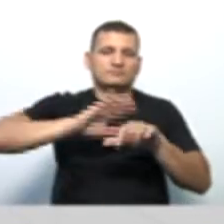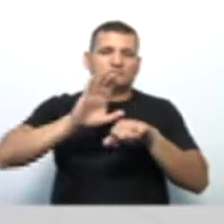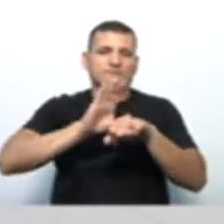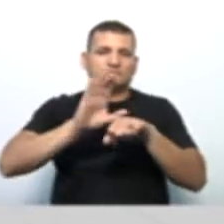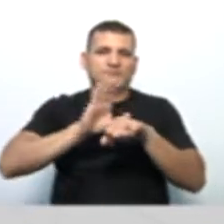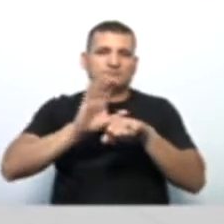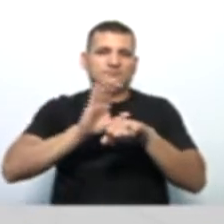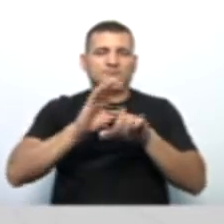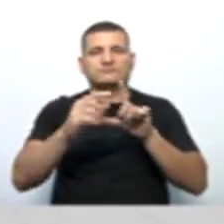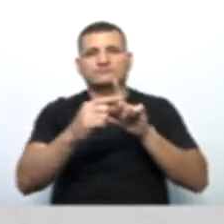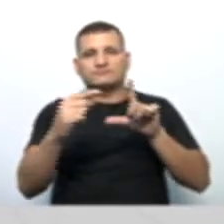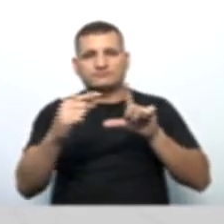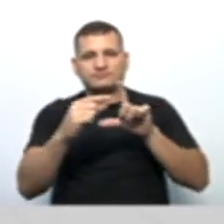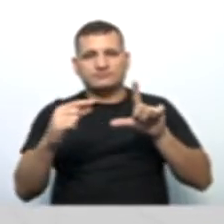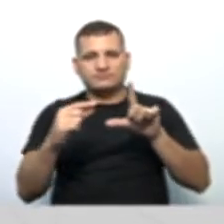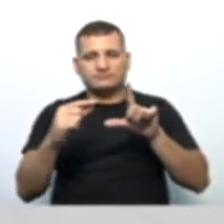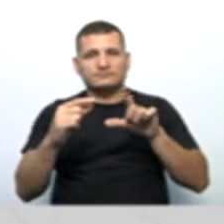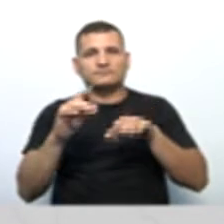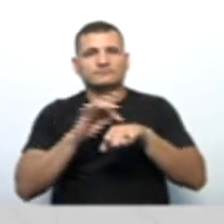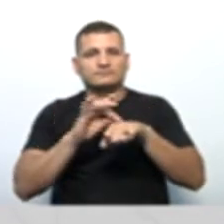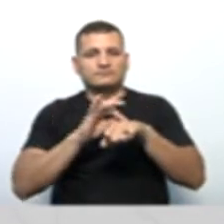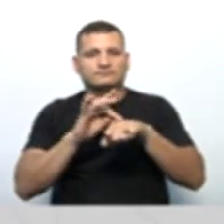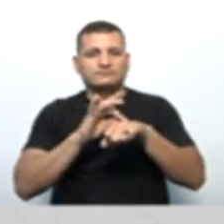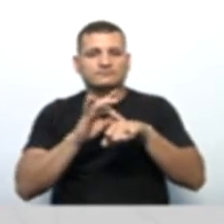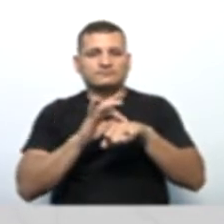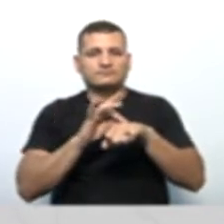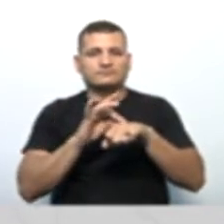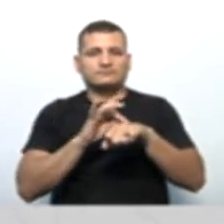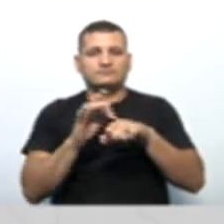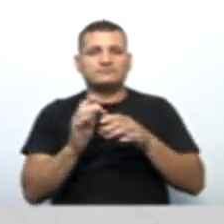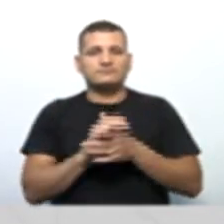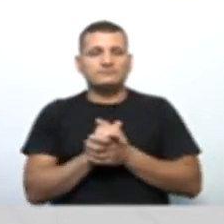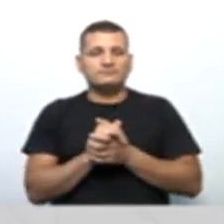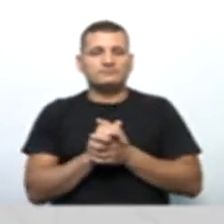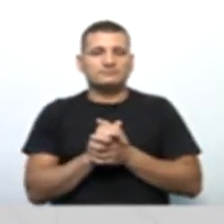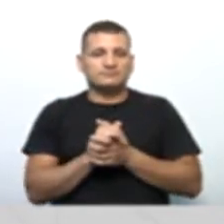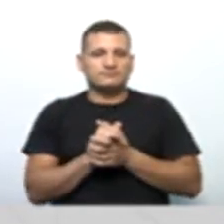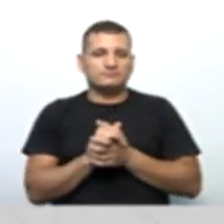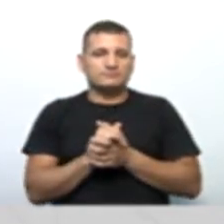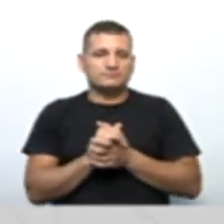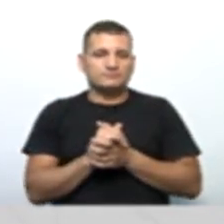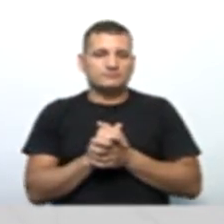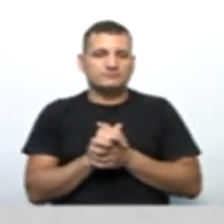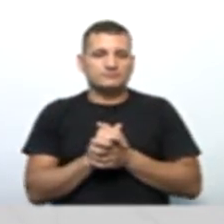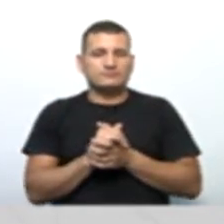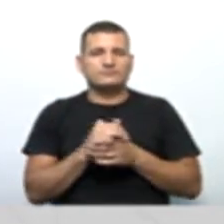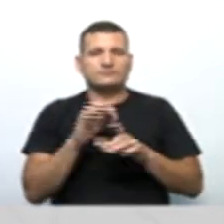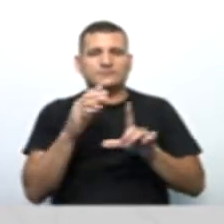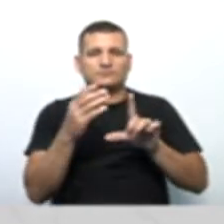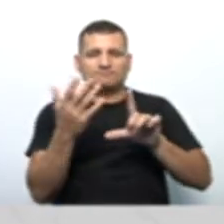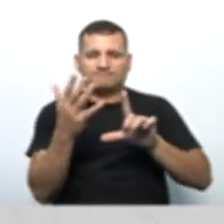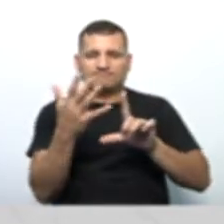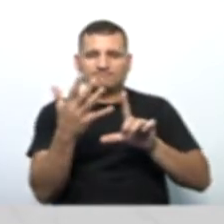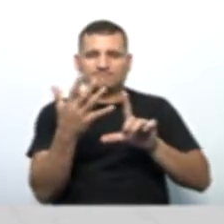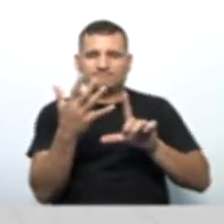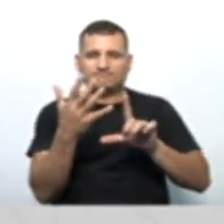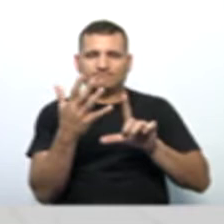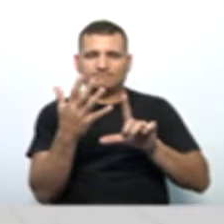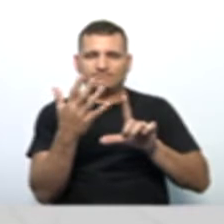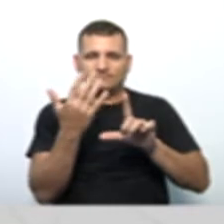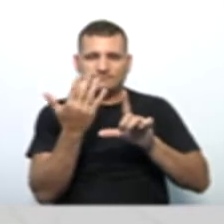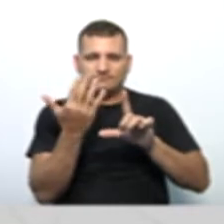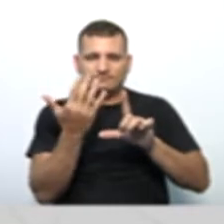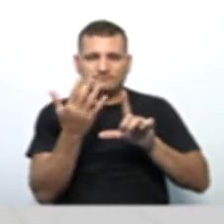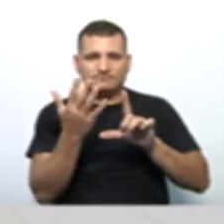a mais é um fundo cinza com o texto preto mas ele vai causar um certo brilho esse contraste dá um certo incômodo